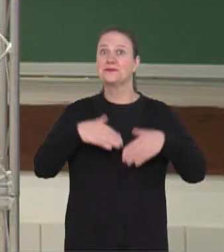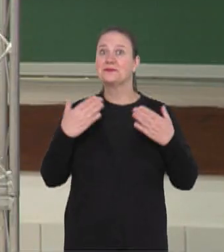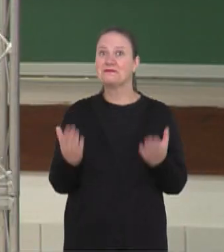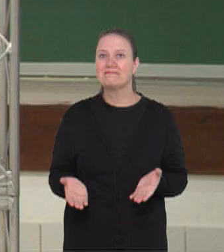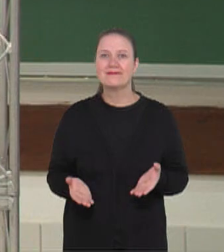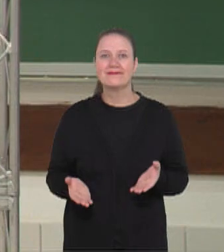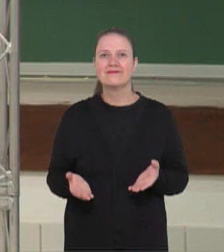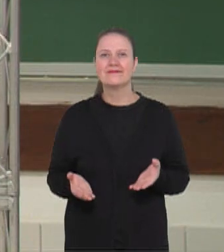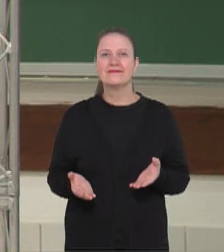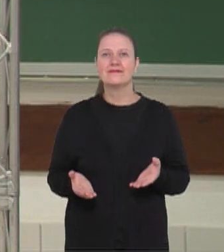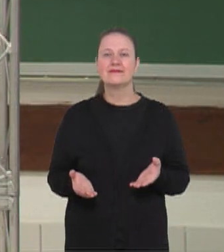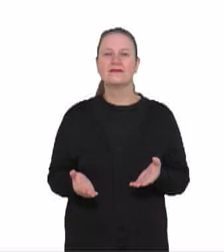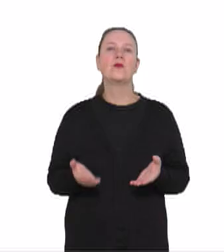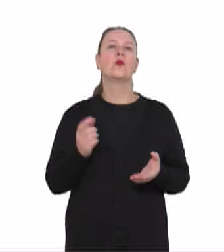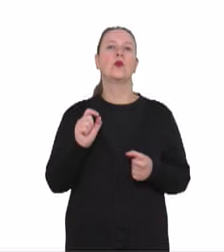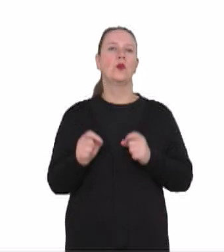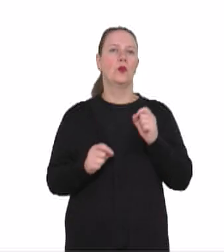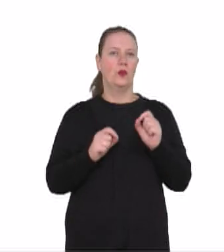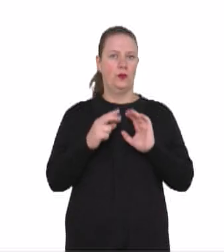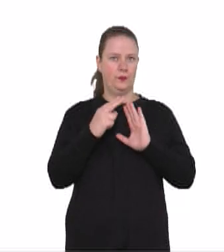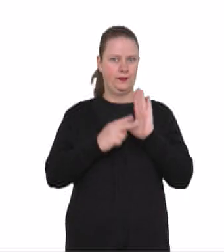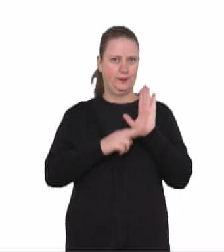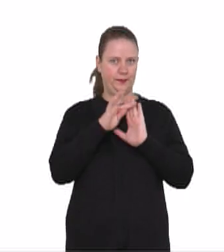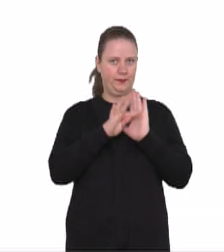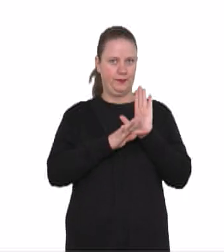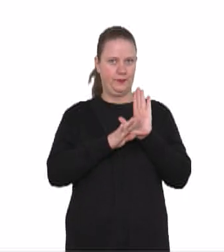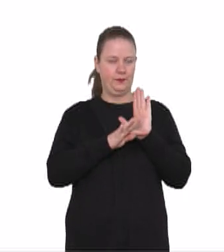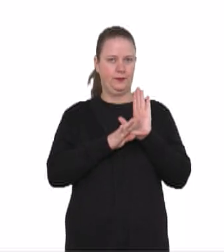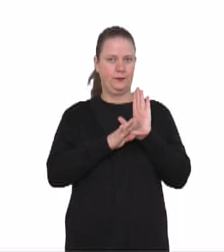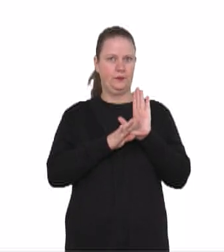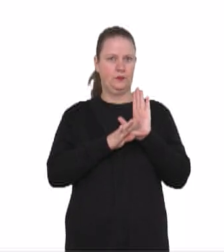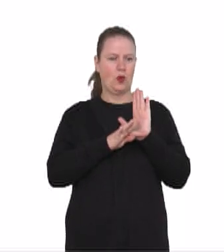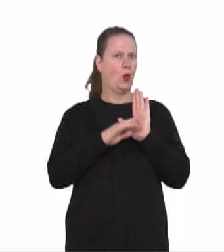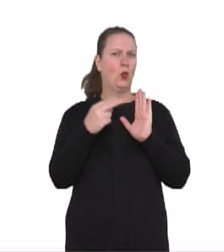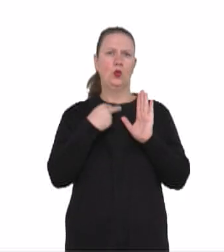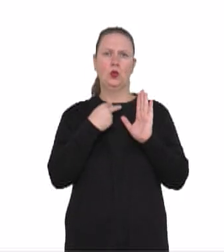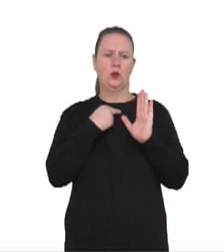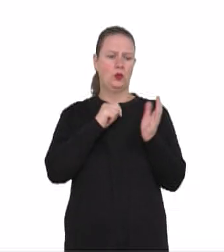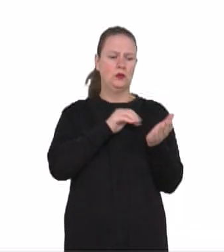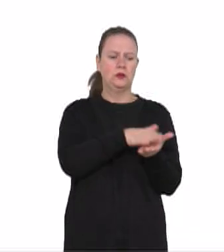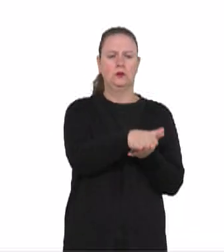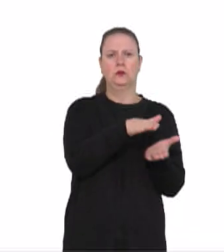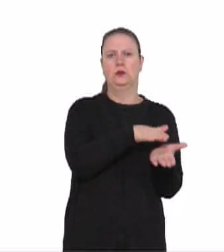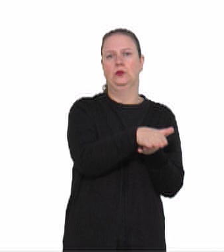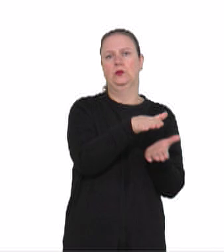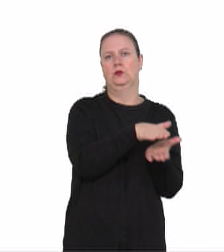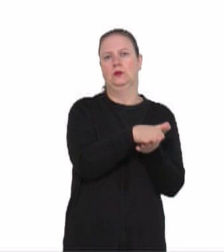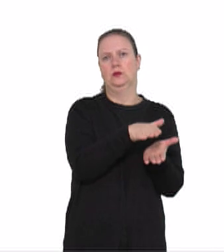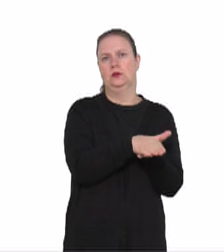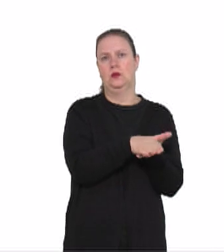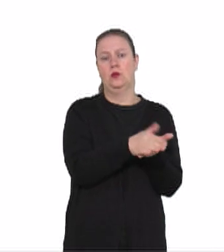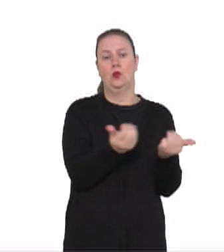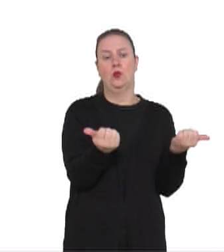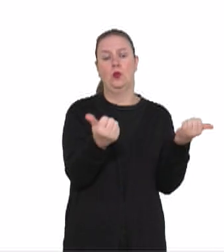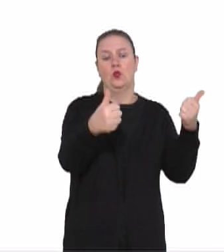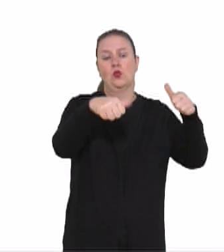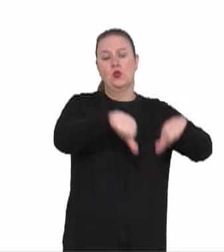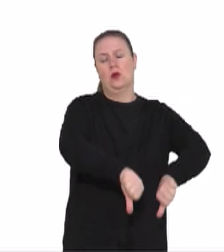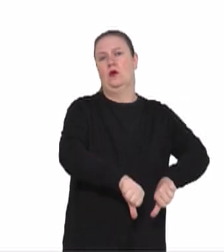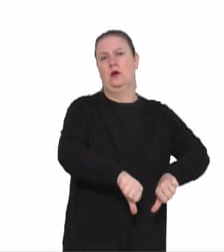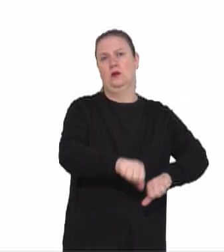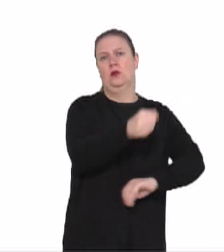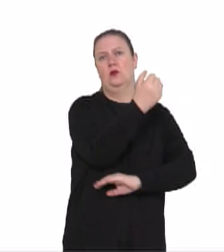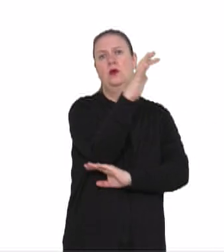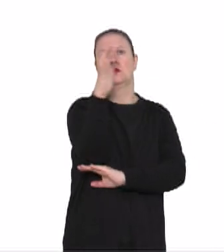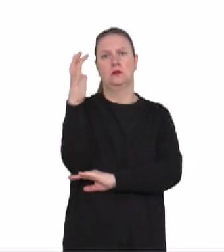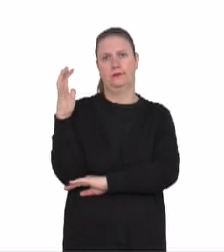Então, food waste is harmful to the environment. Então, desperdício de comida é nocivo ao meio ambiente. Então, o que eu fiz com o verbo